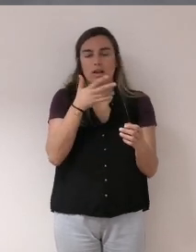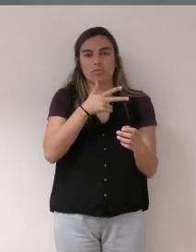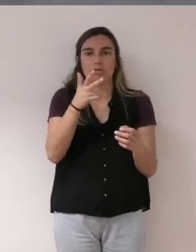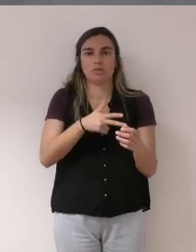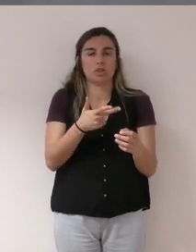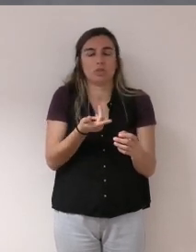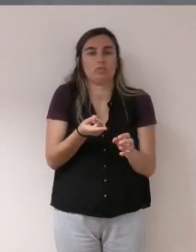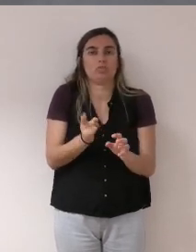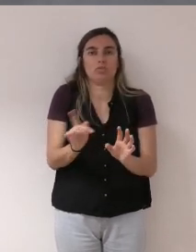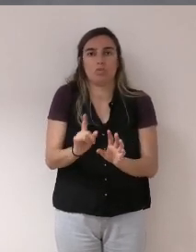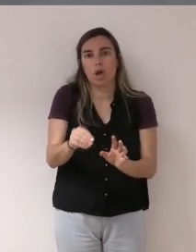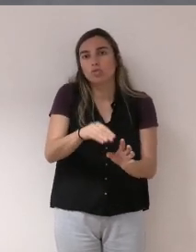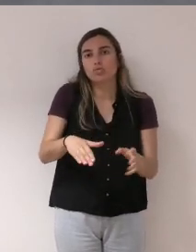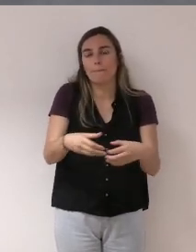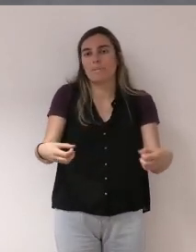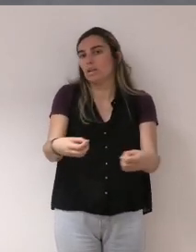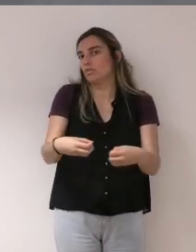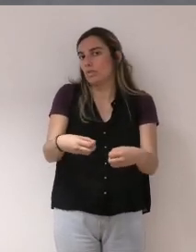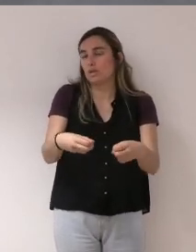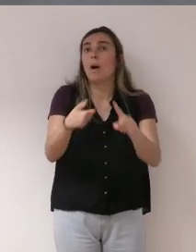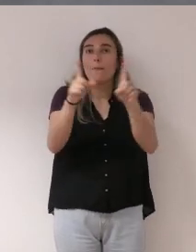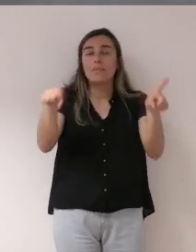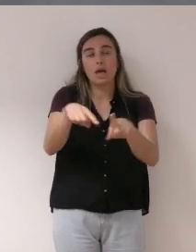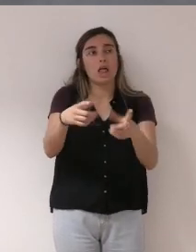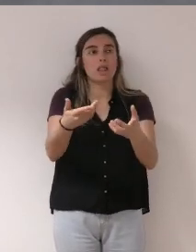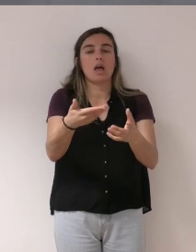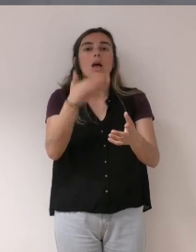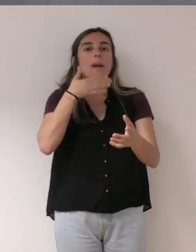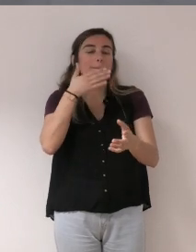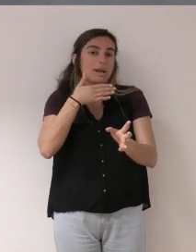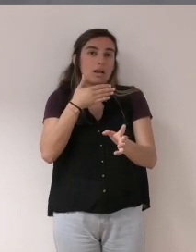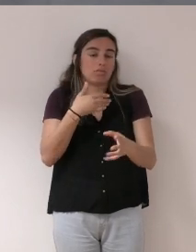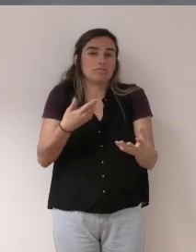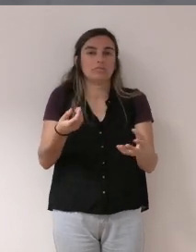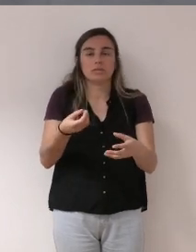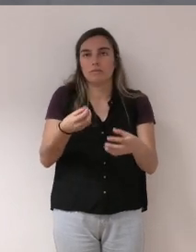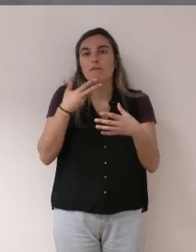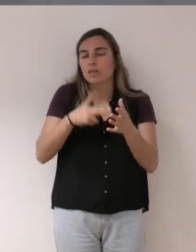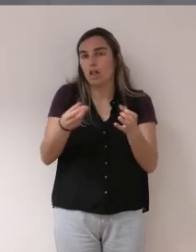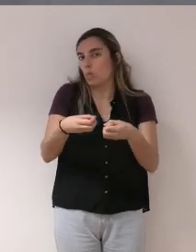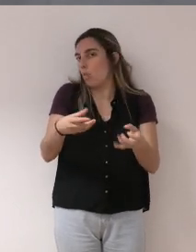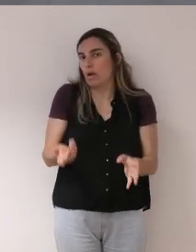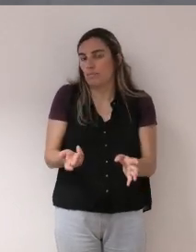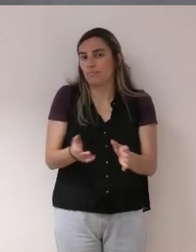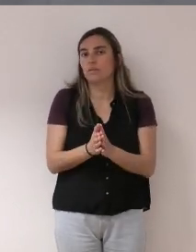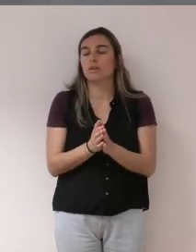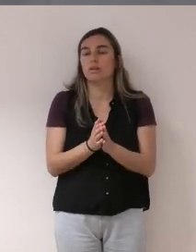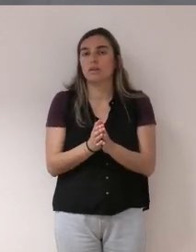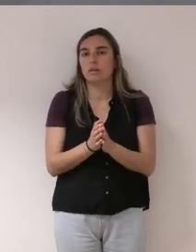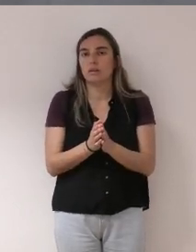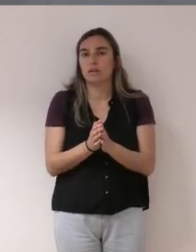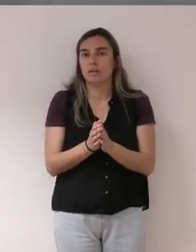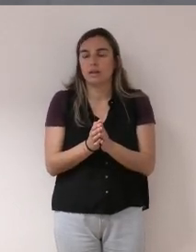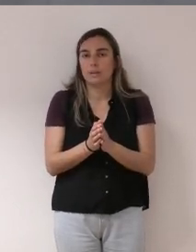do Peter Brook, que é um espaço vazio, ou uma tela em branco do Kandinsky, que é uma tela em branco. Portanto, é um documento habitado